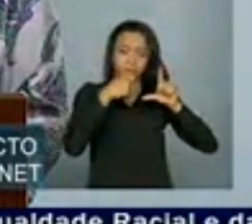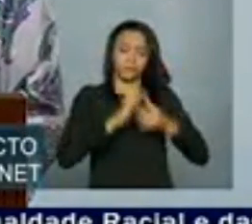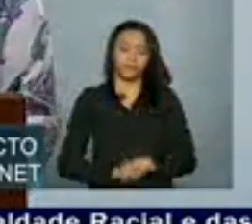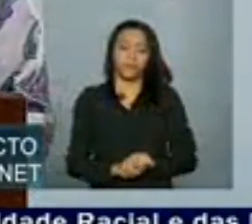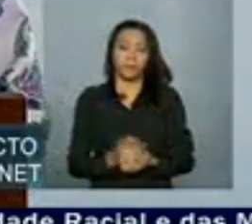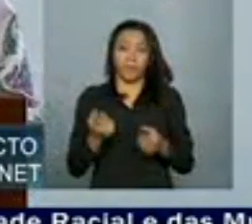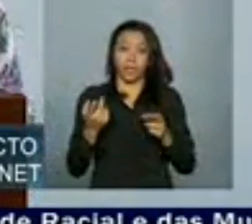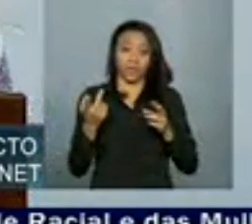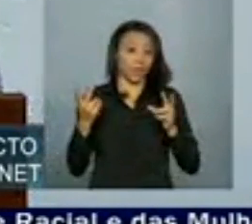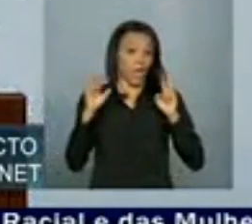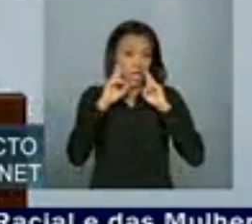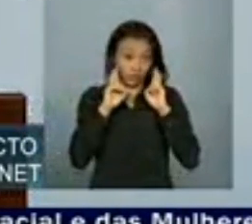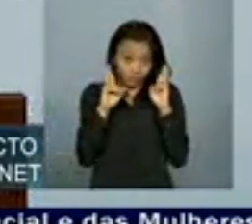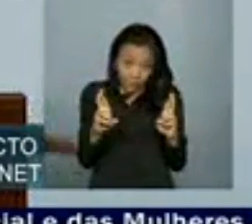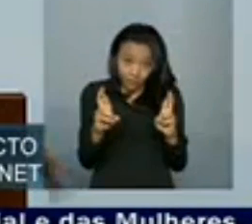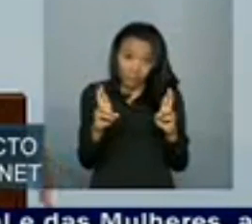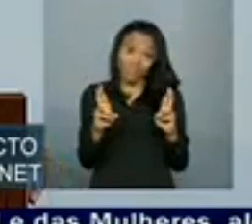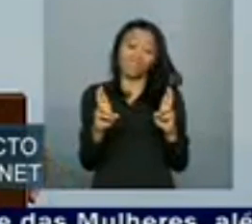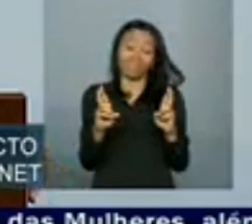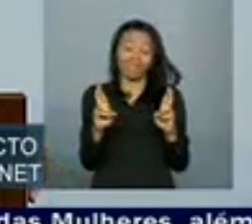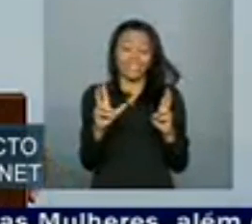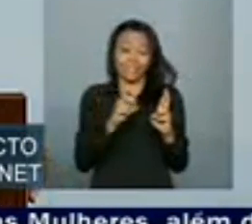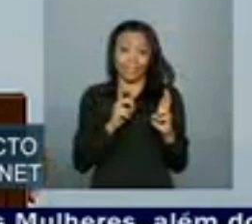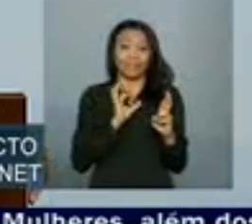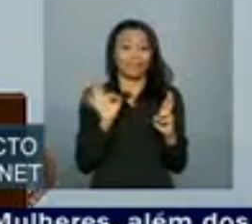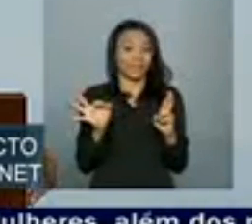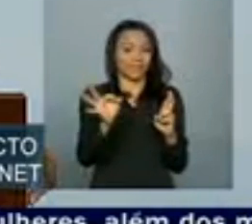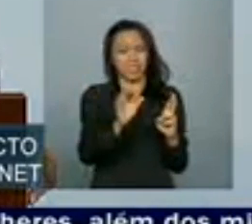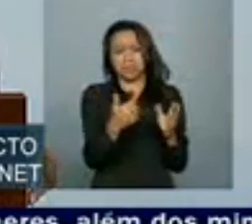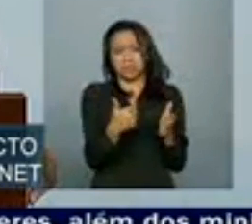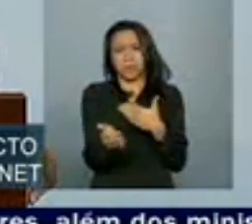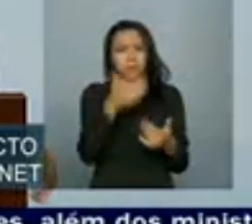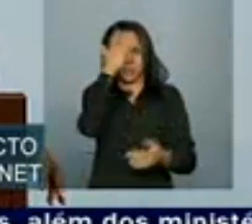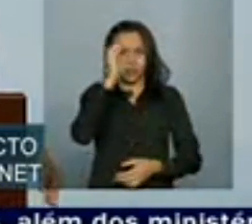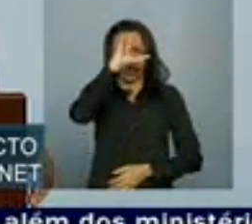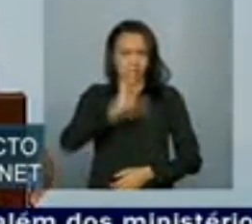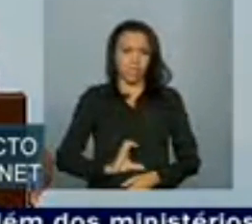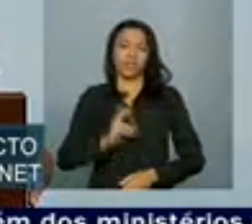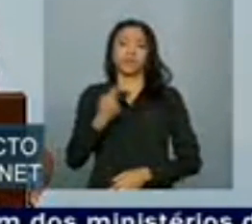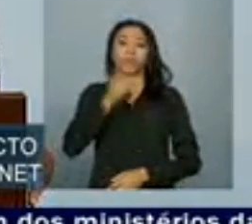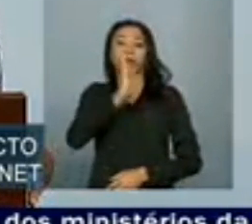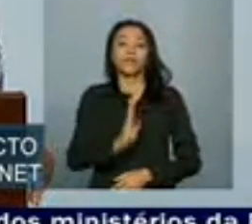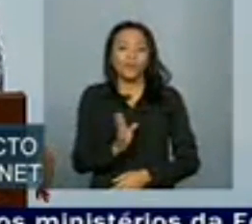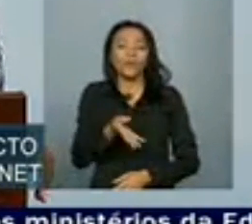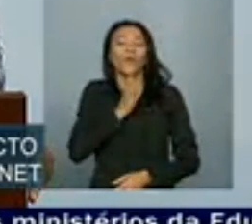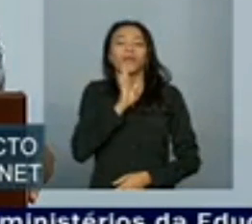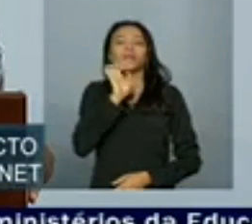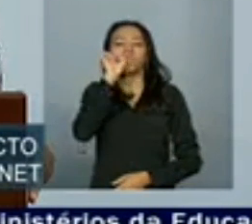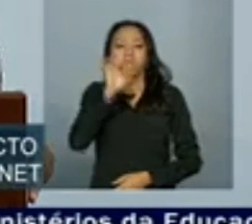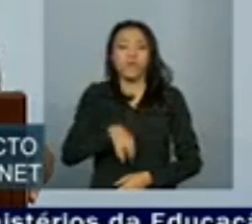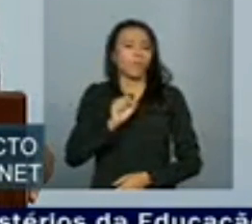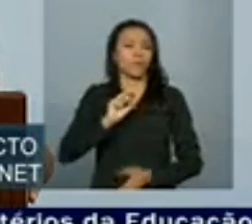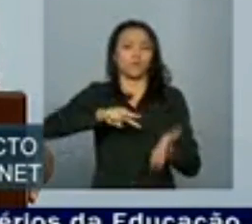Respeito, eu tenho certeza de que toda cidadã e todo cidadão brasileiro conhecem bem o